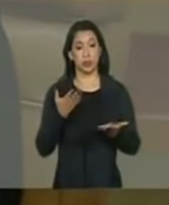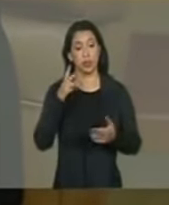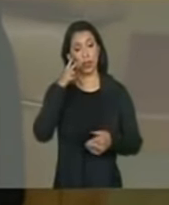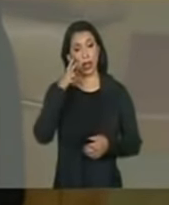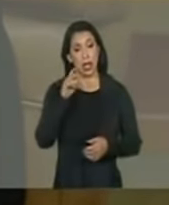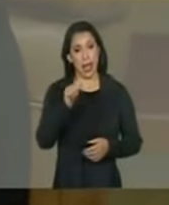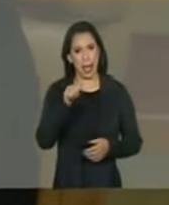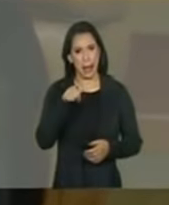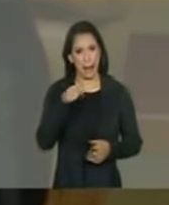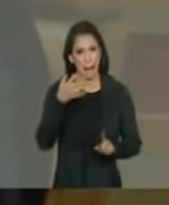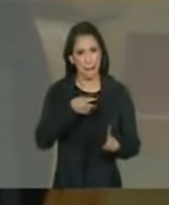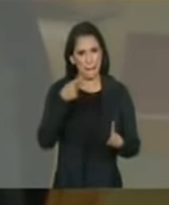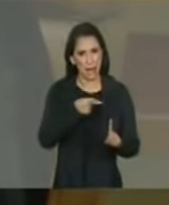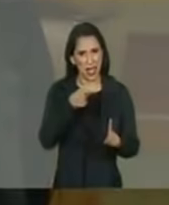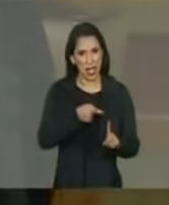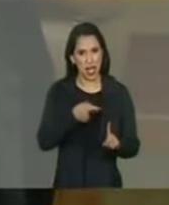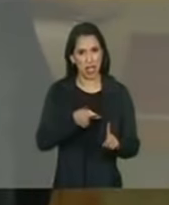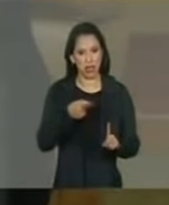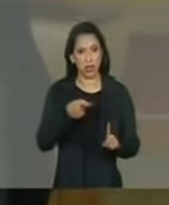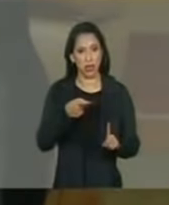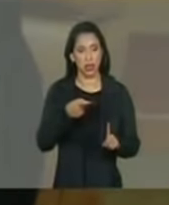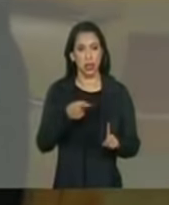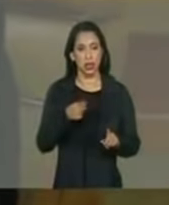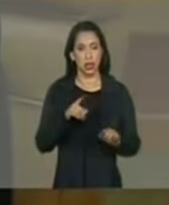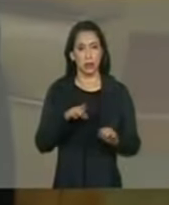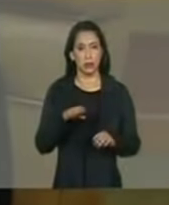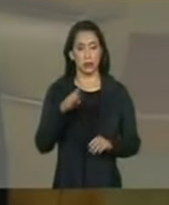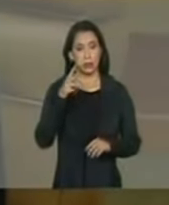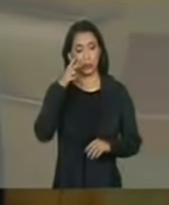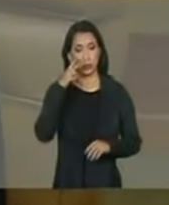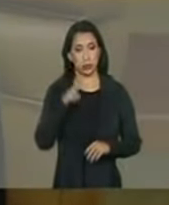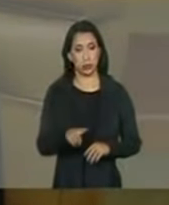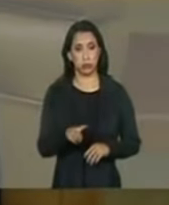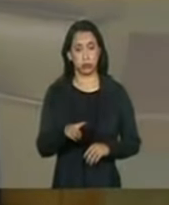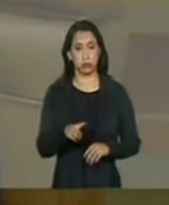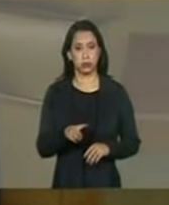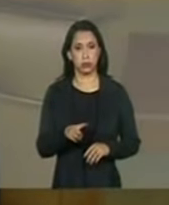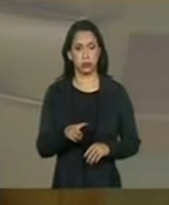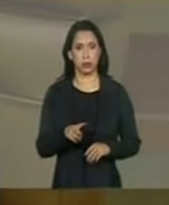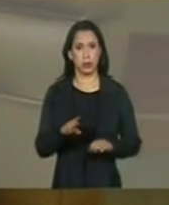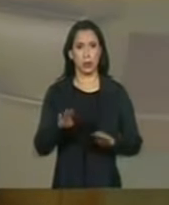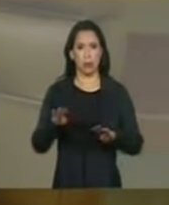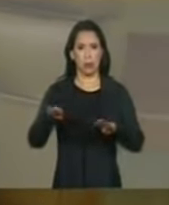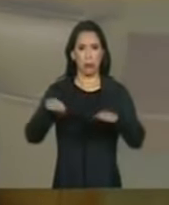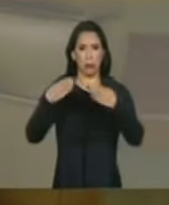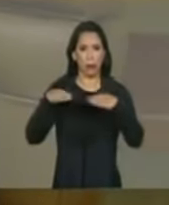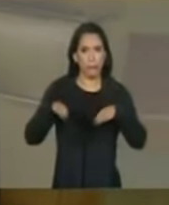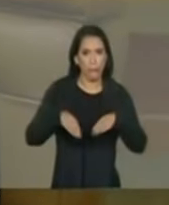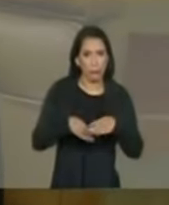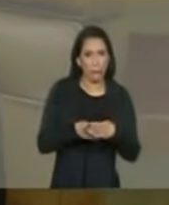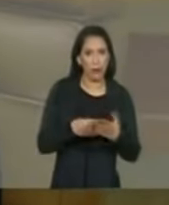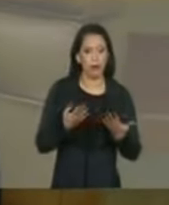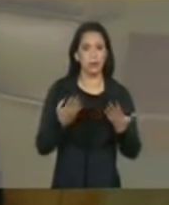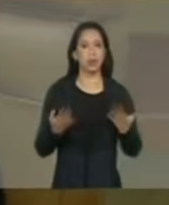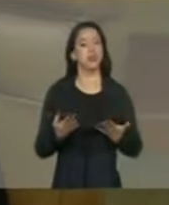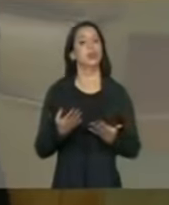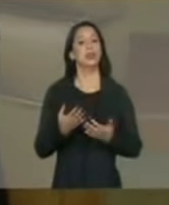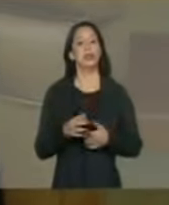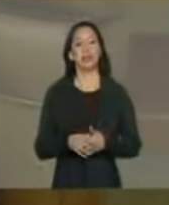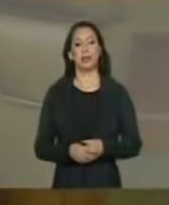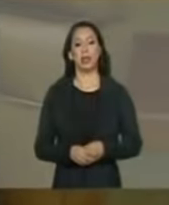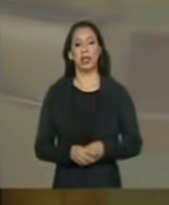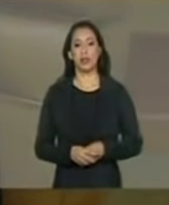de menor potencial ofensivo uma punição ridícula um